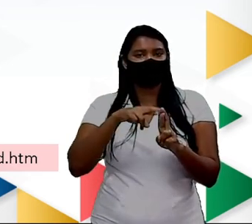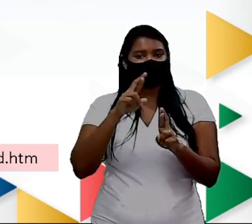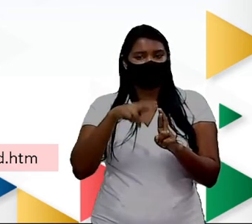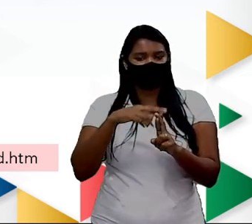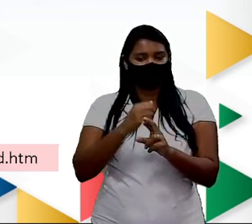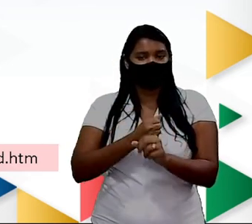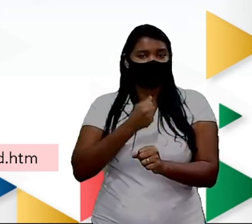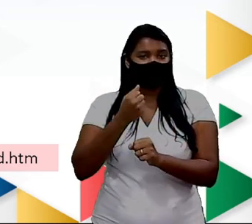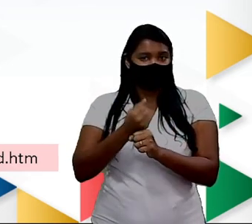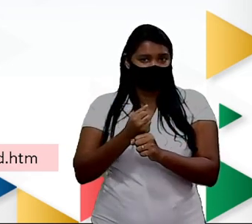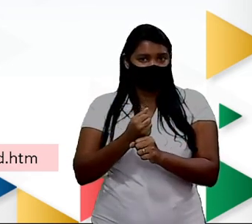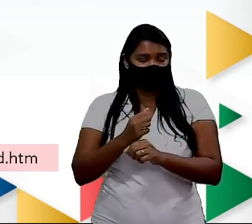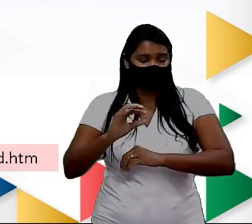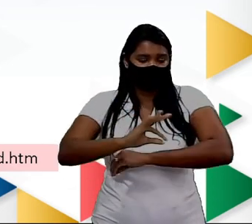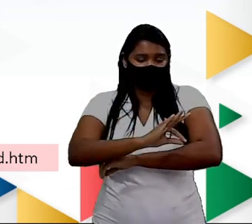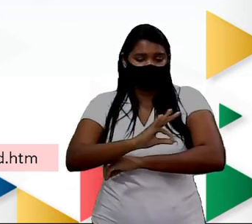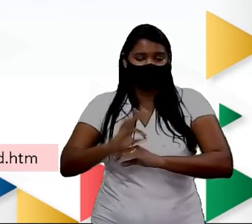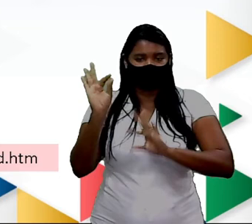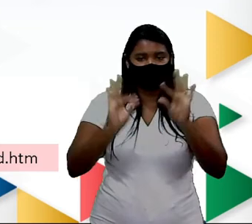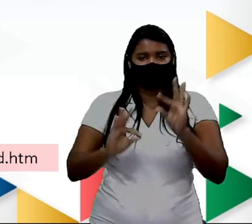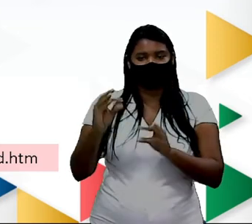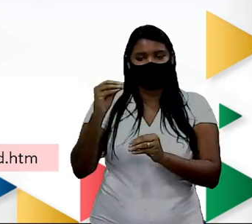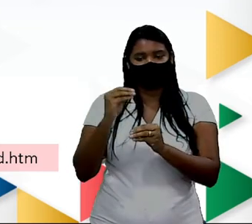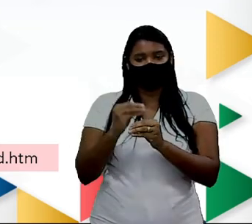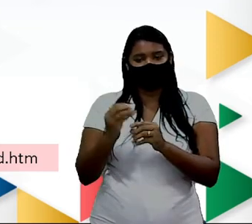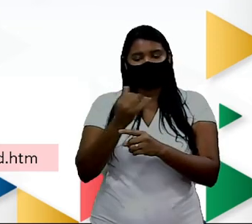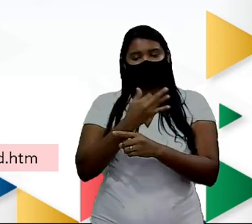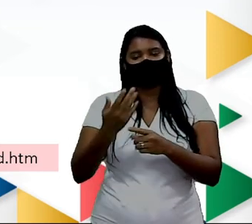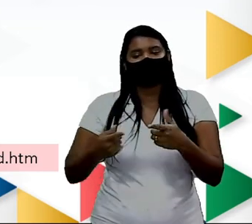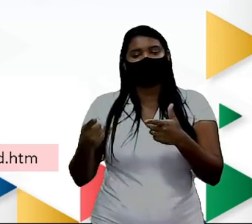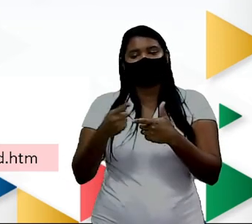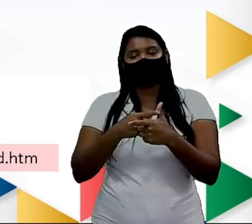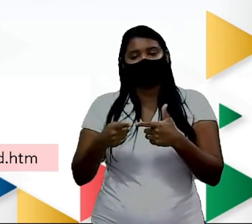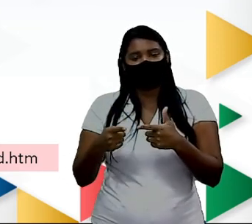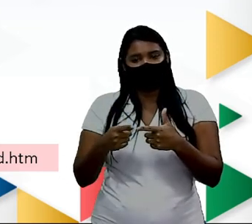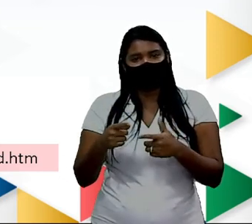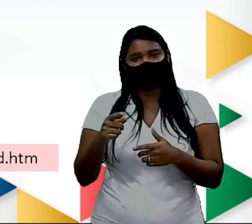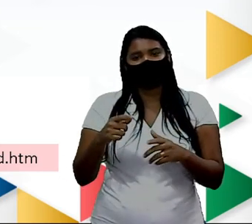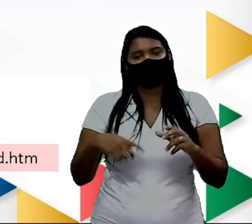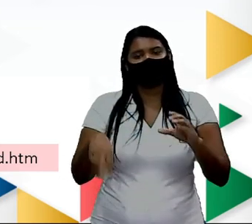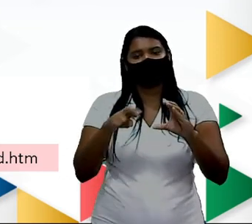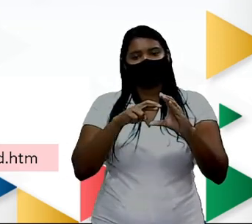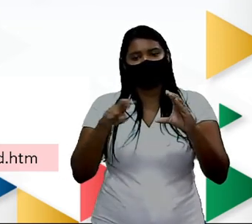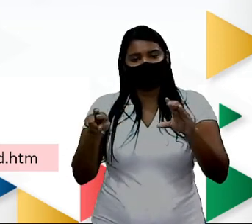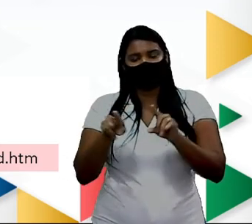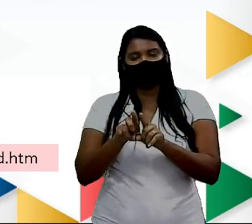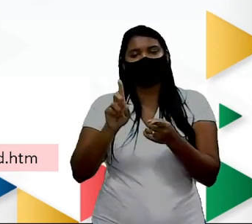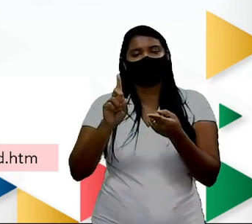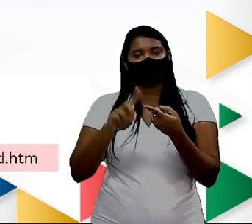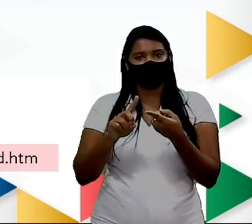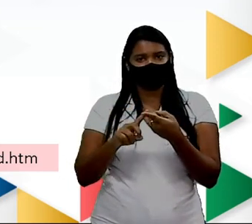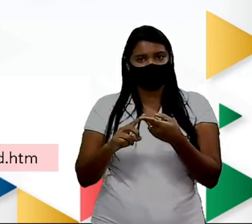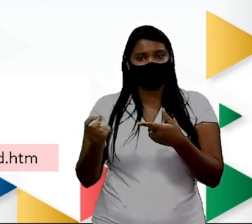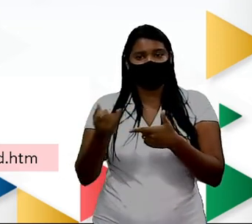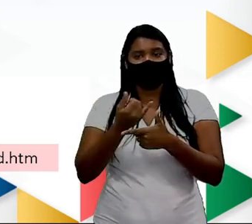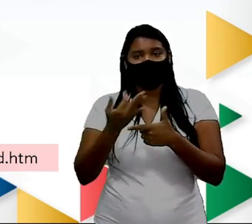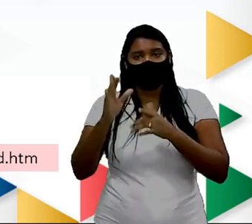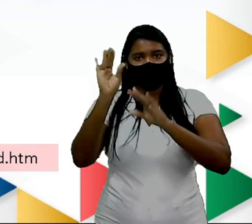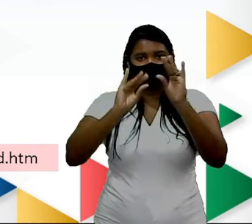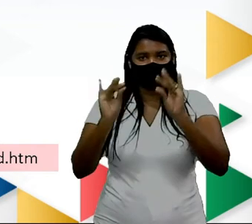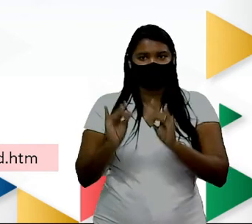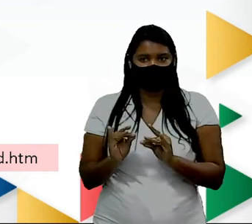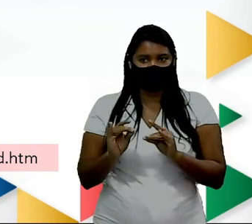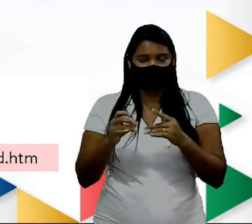construções arquitetônicas a partir do ângulo reto, enfim. Aí a álgebra se apodera dessa especificidade